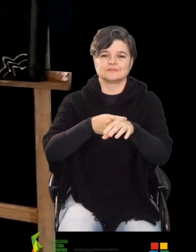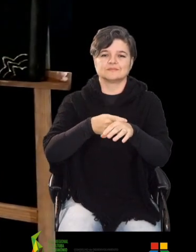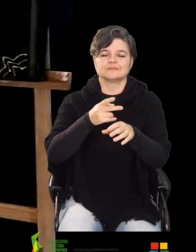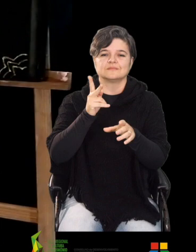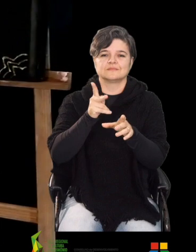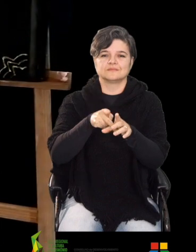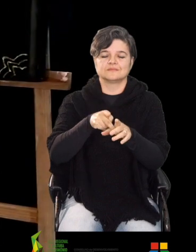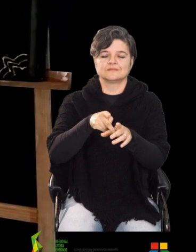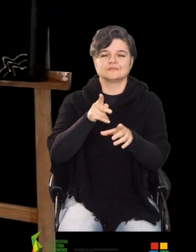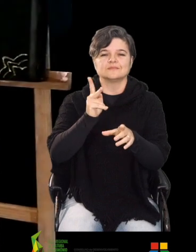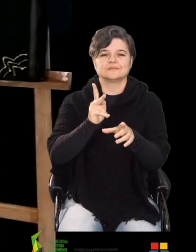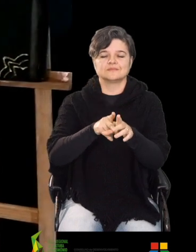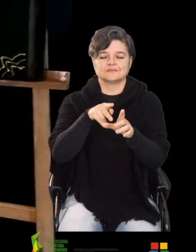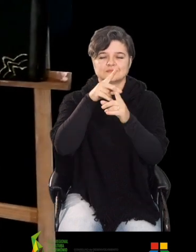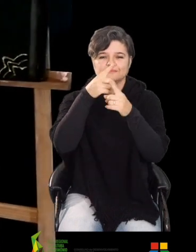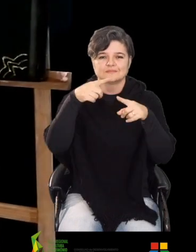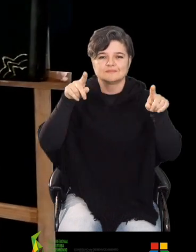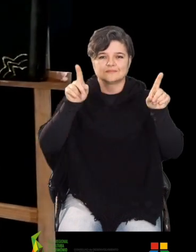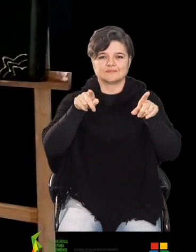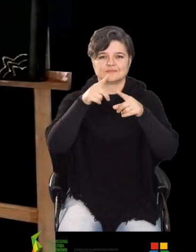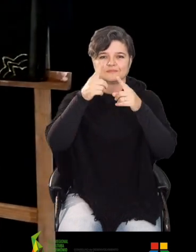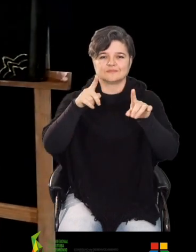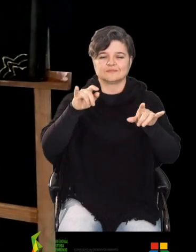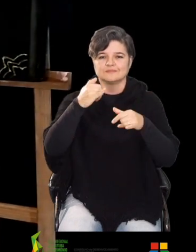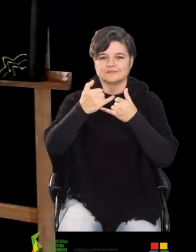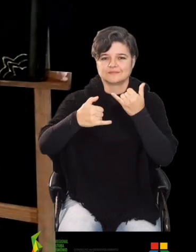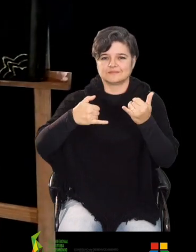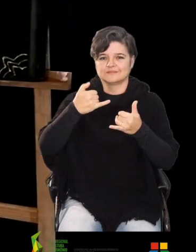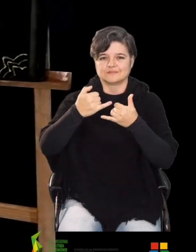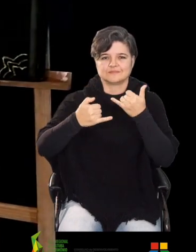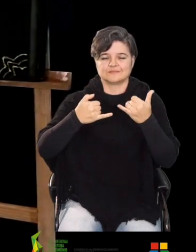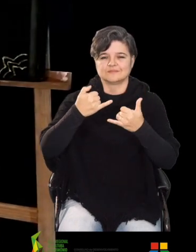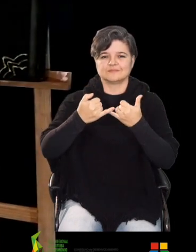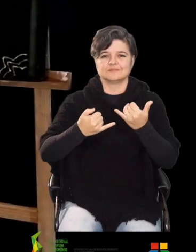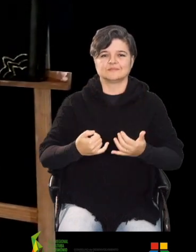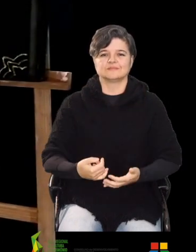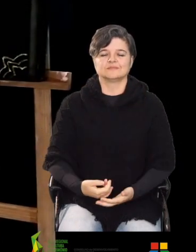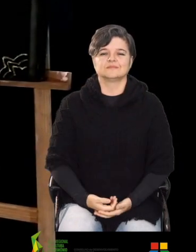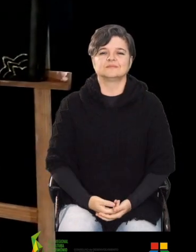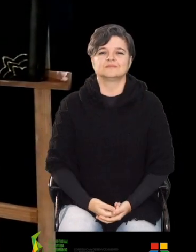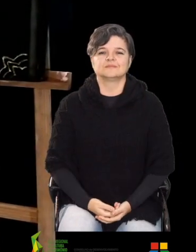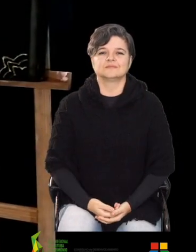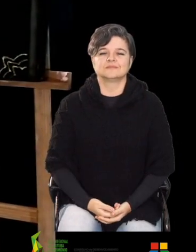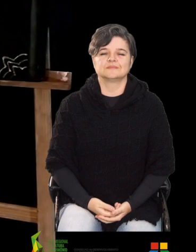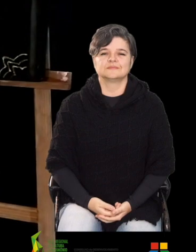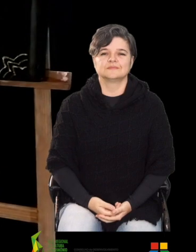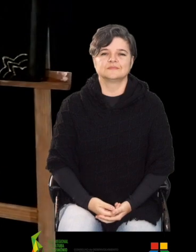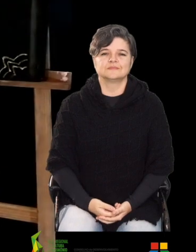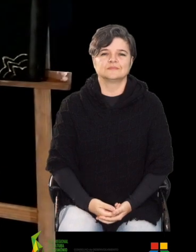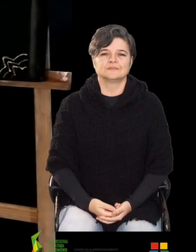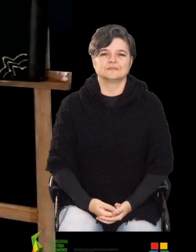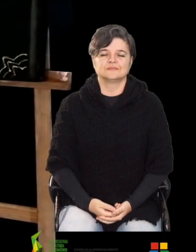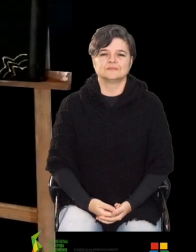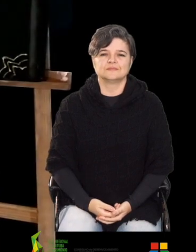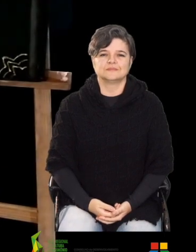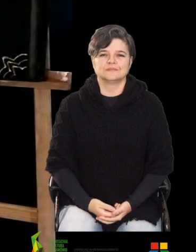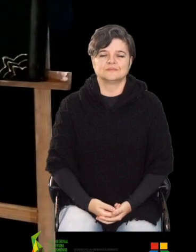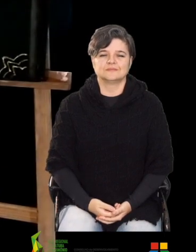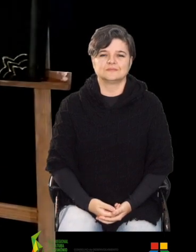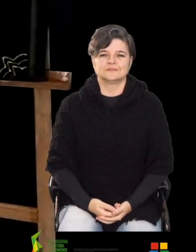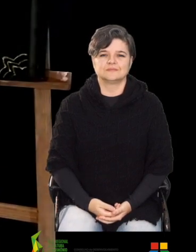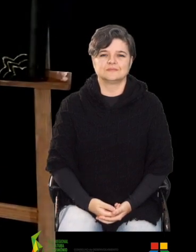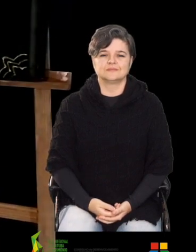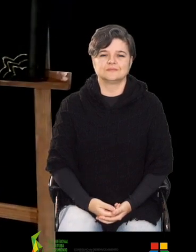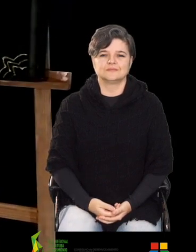de nolla o bate o pé tindolelê tindolelê